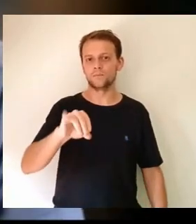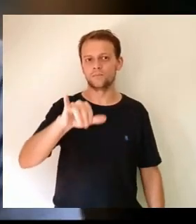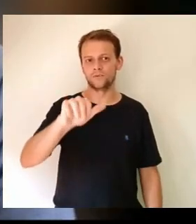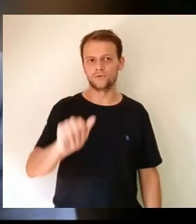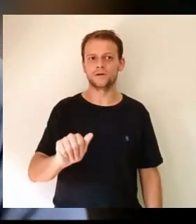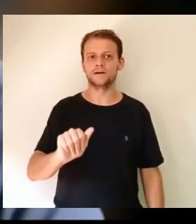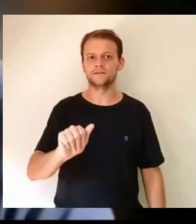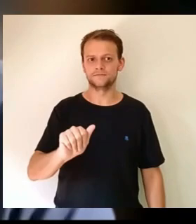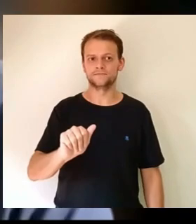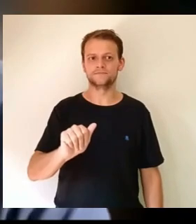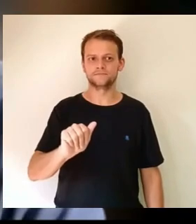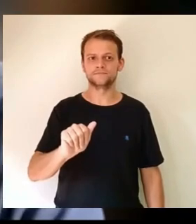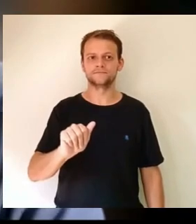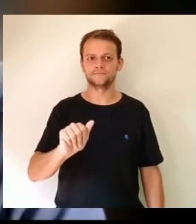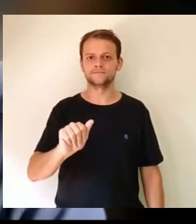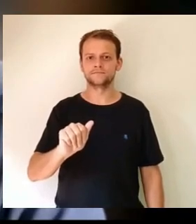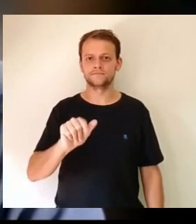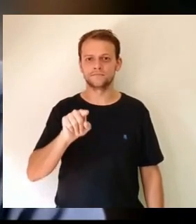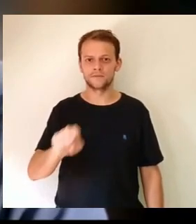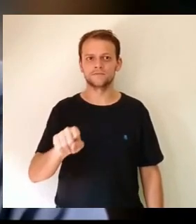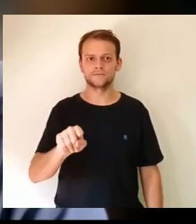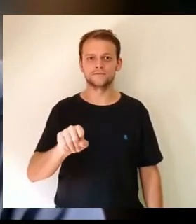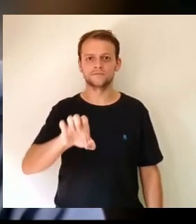Tem o